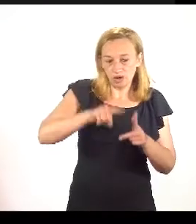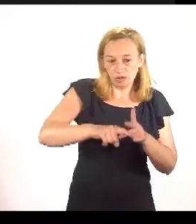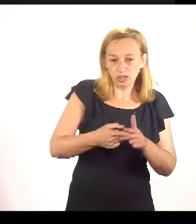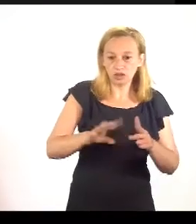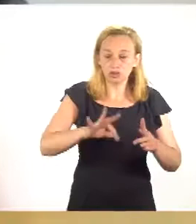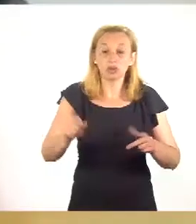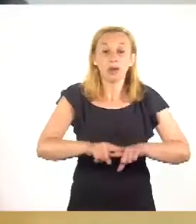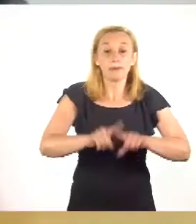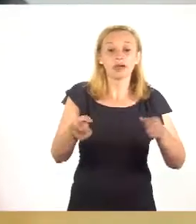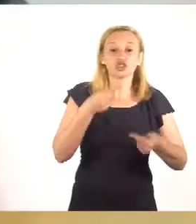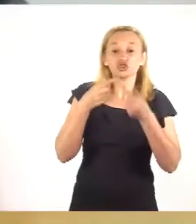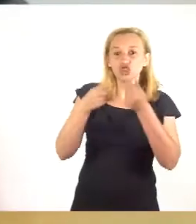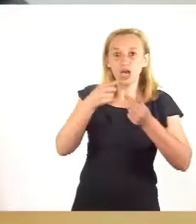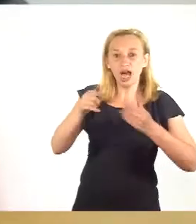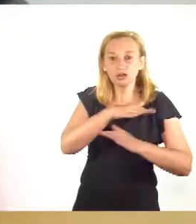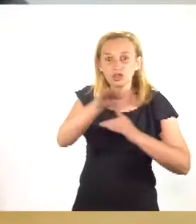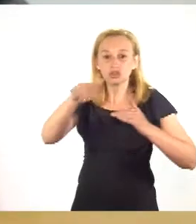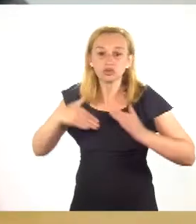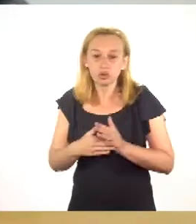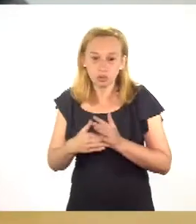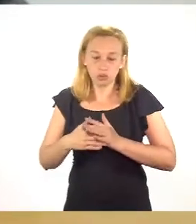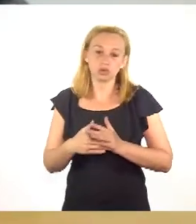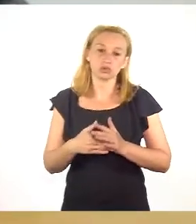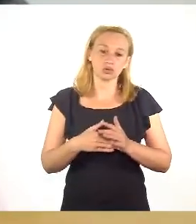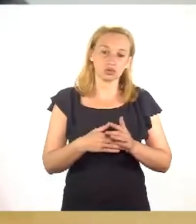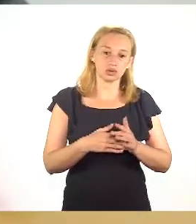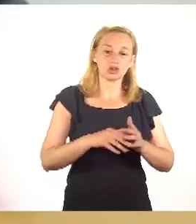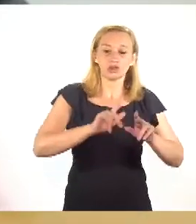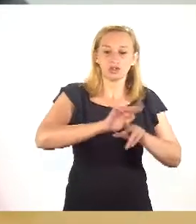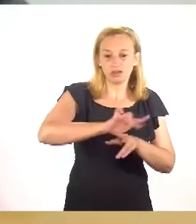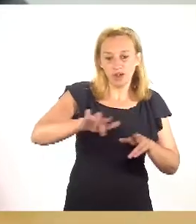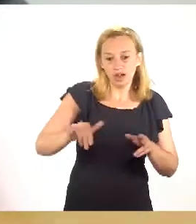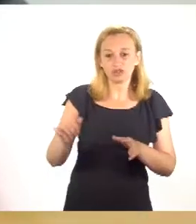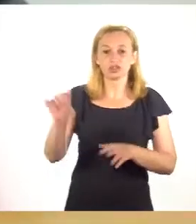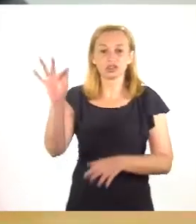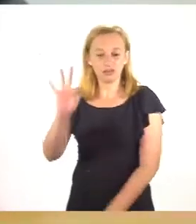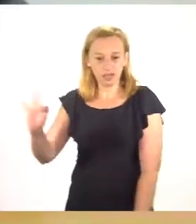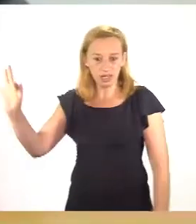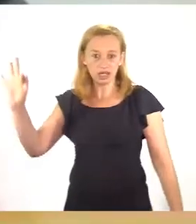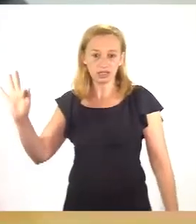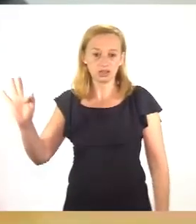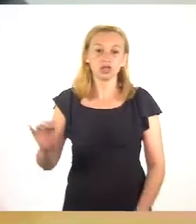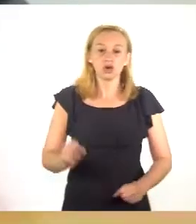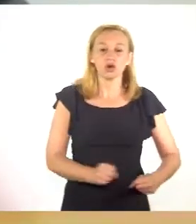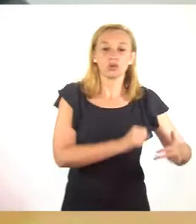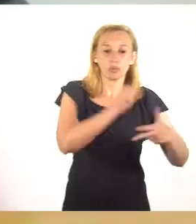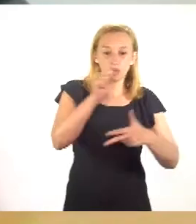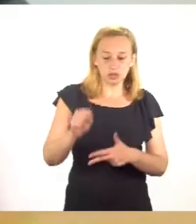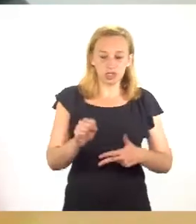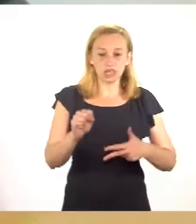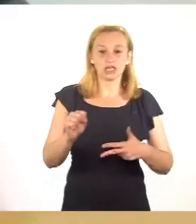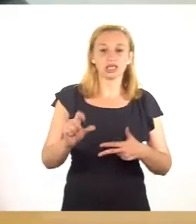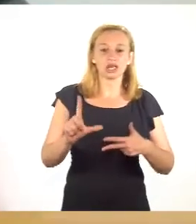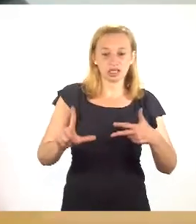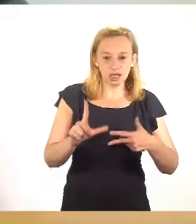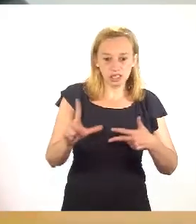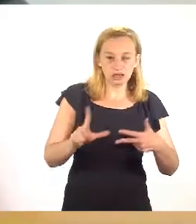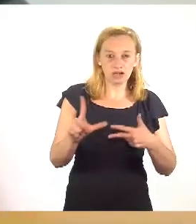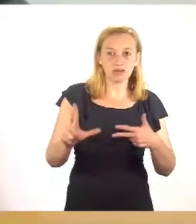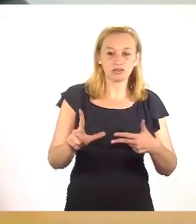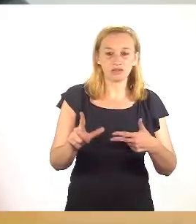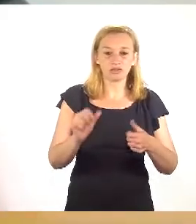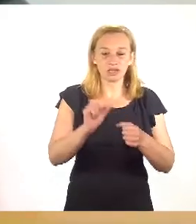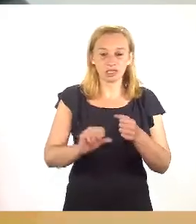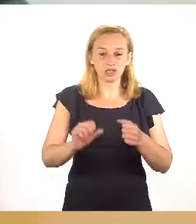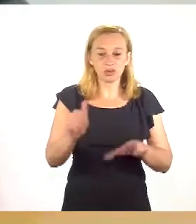os demais entes da federação, com o Poder Legislativo, fazendo de uma maneira